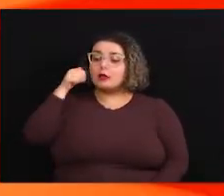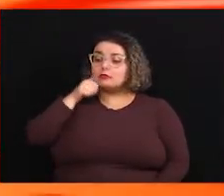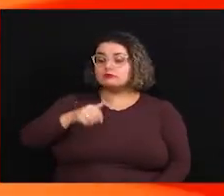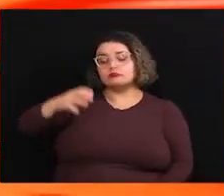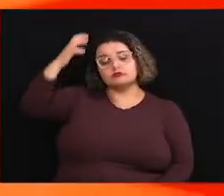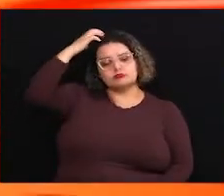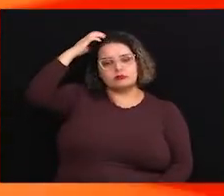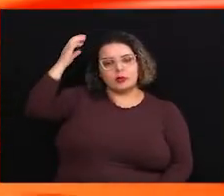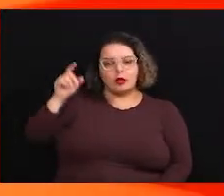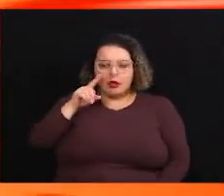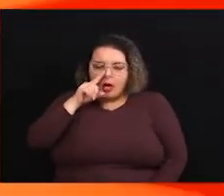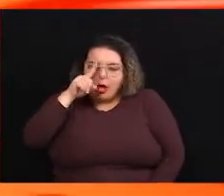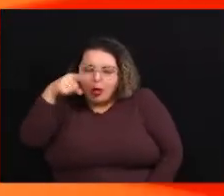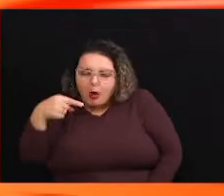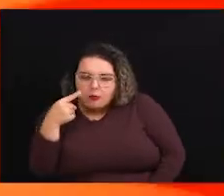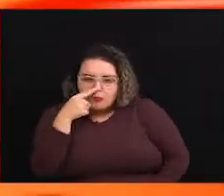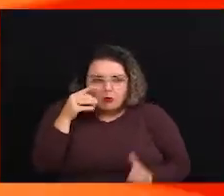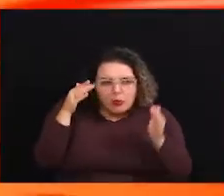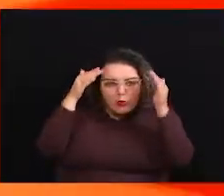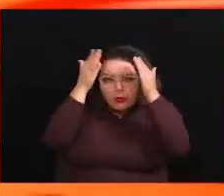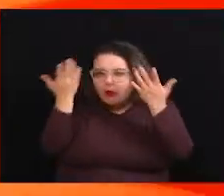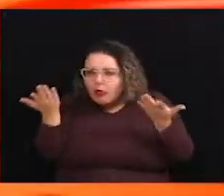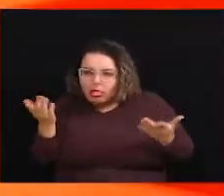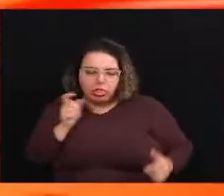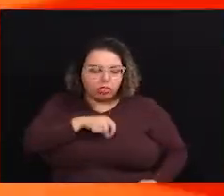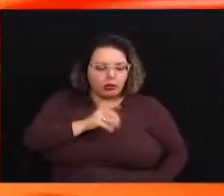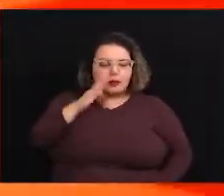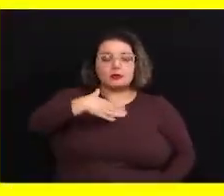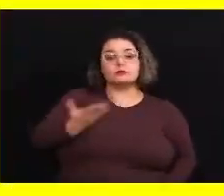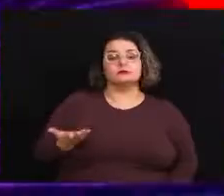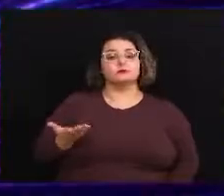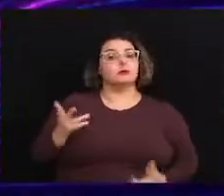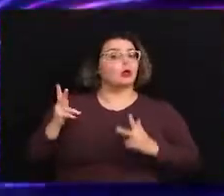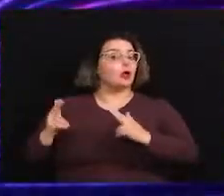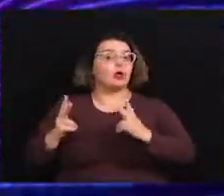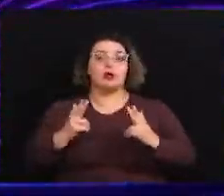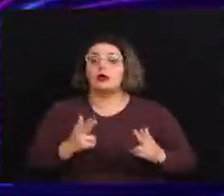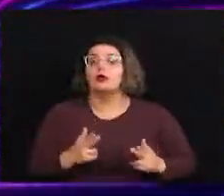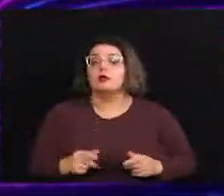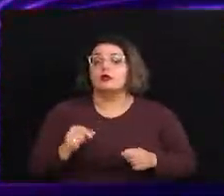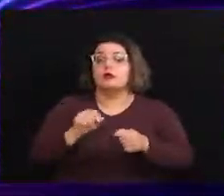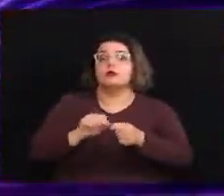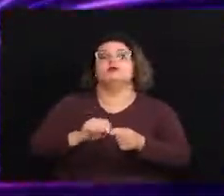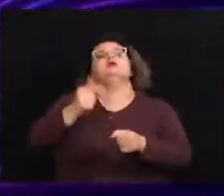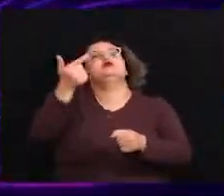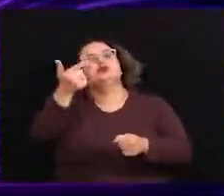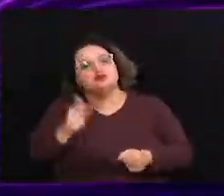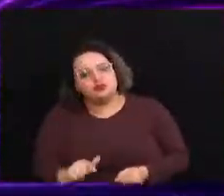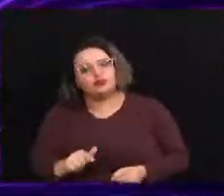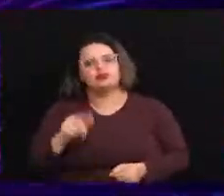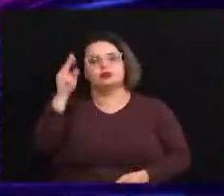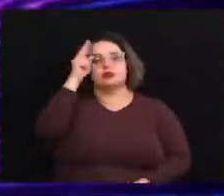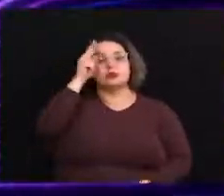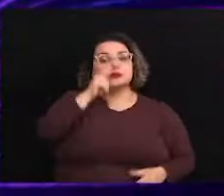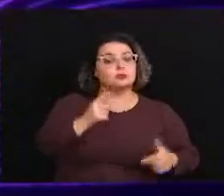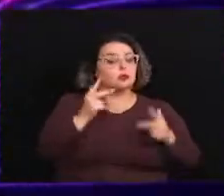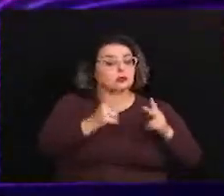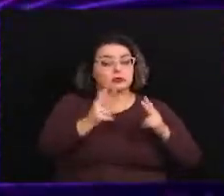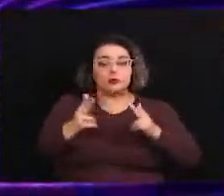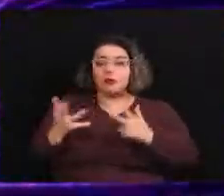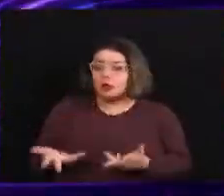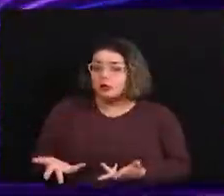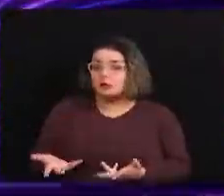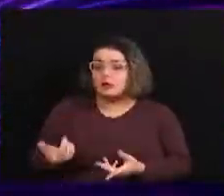princesas, bruxas, vilãs, né? E hoje em dia a gente vê as mesmas produtoras de cinema recontando as mesmas